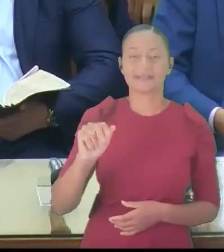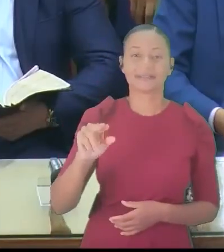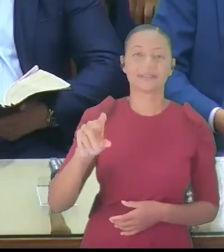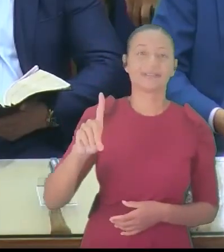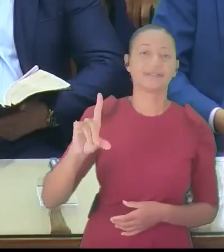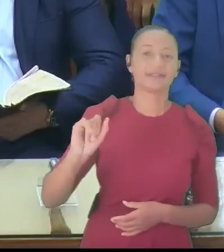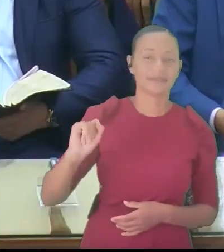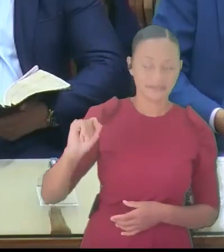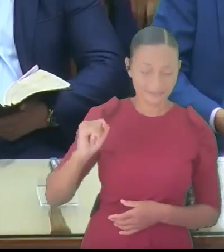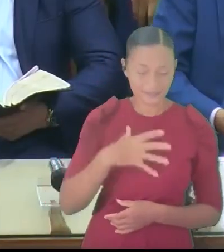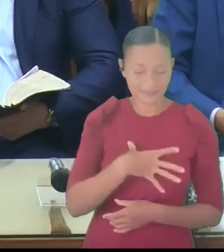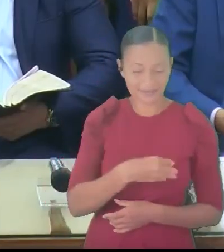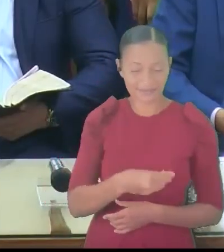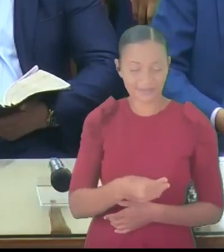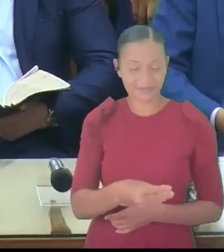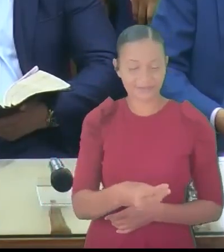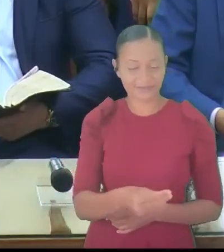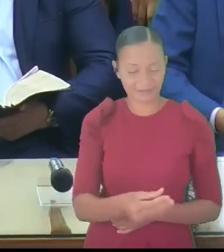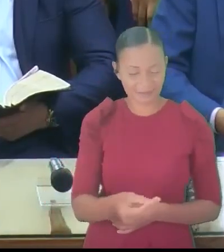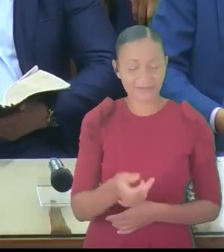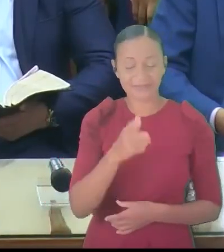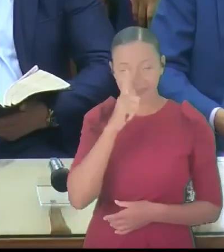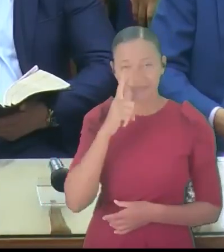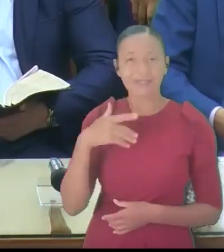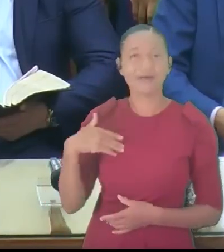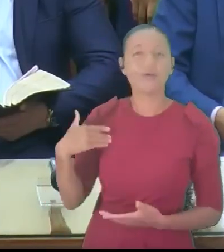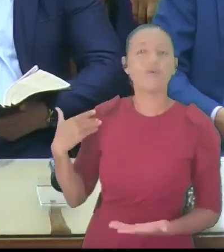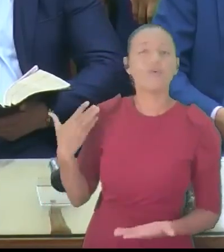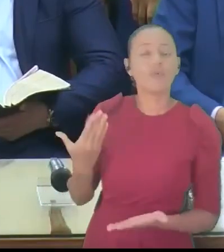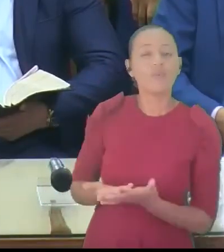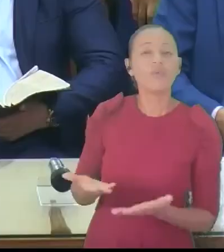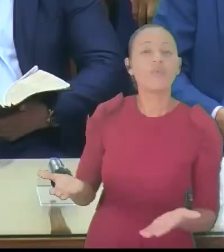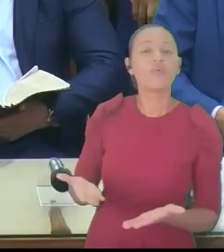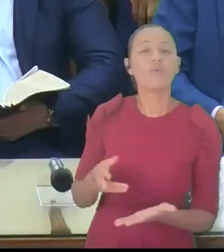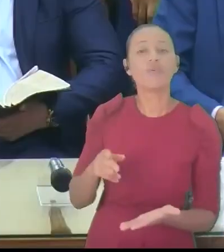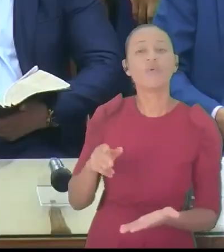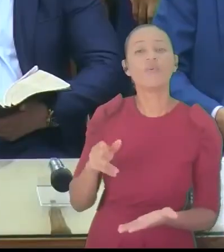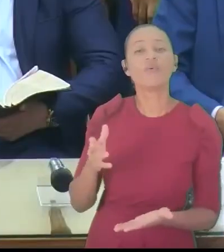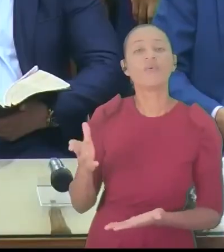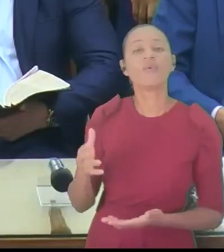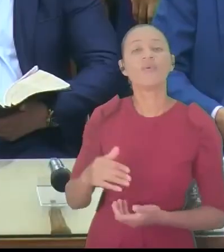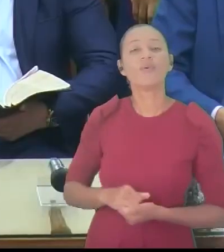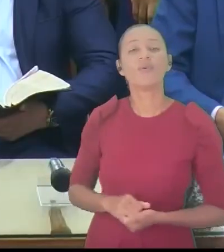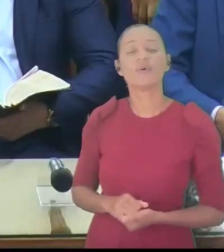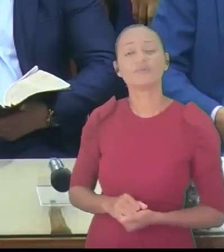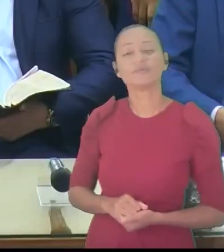gregos. O grego que se fala hoje na Grécia, irmão,